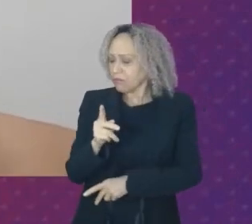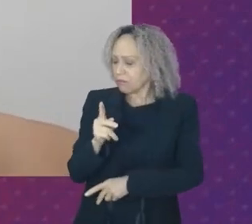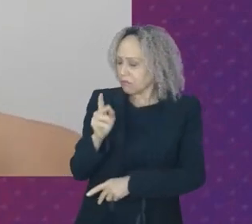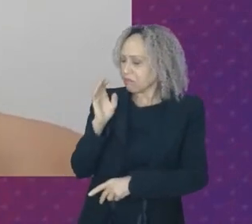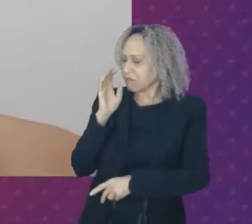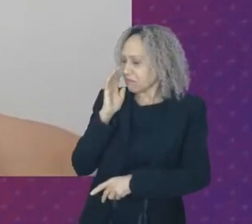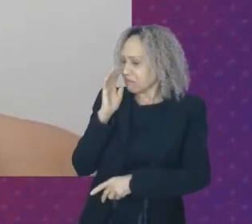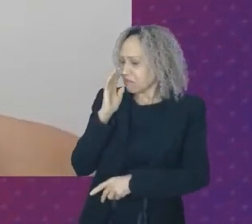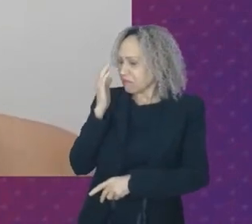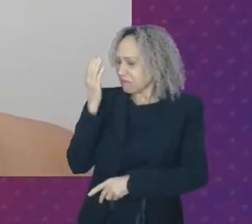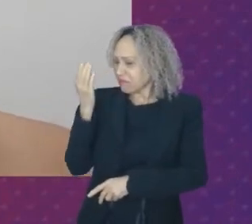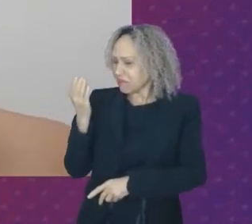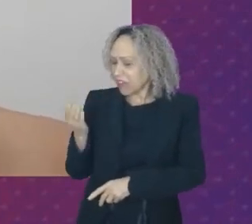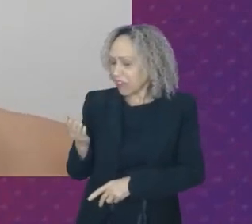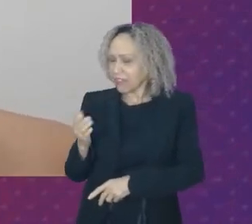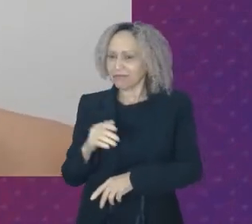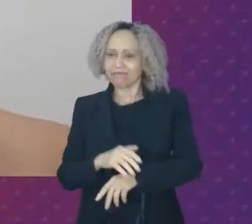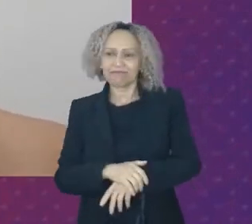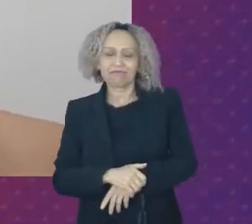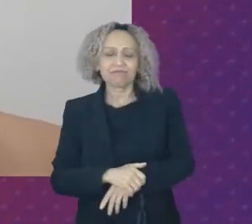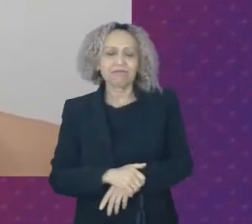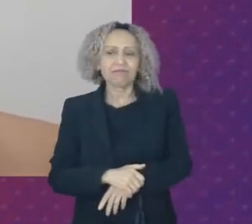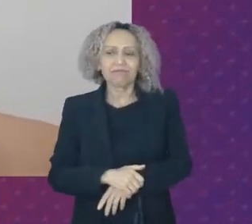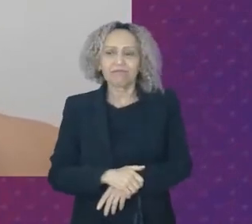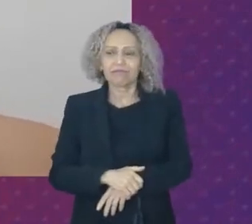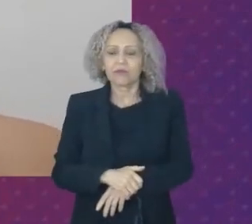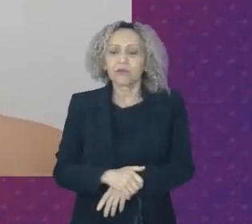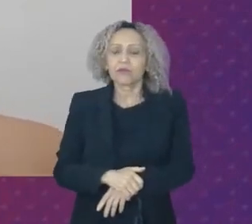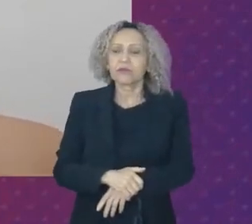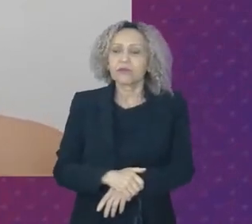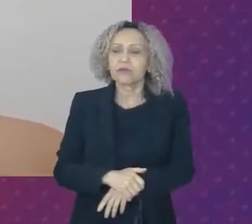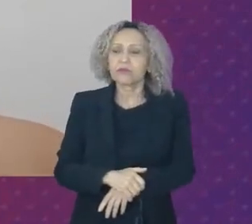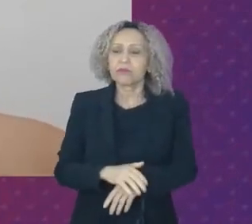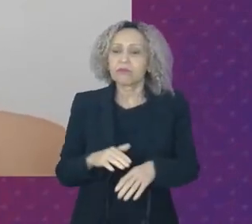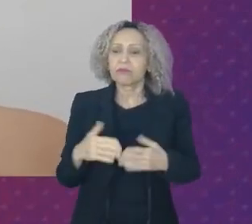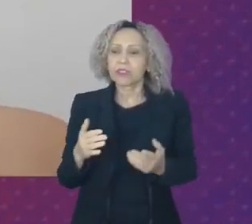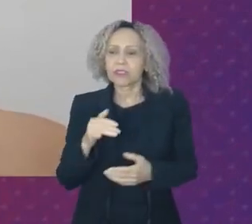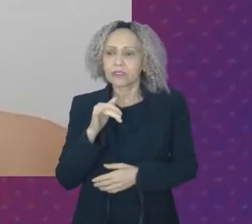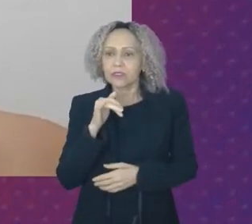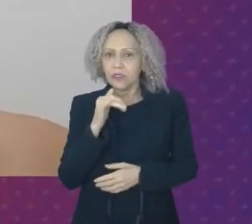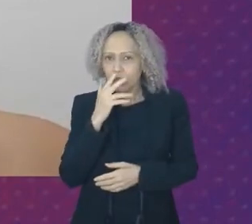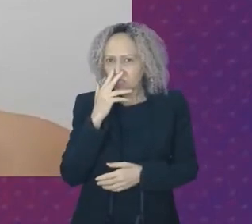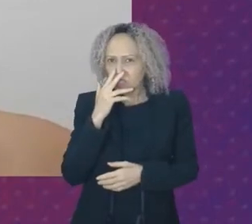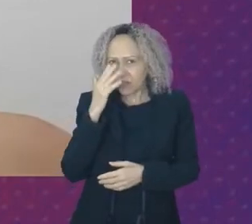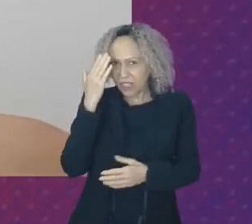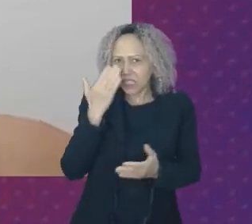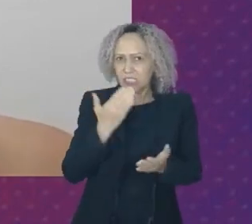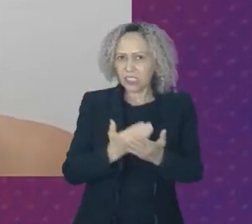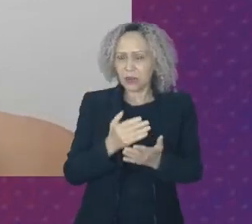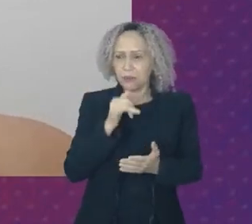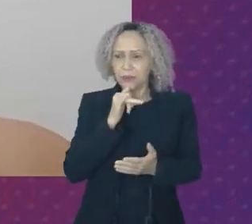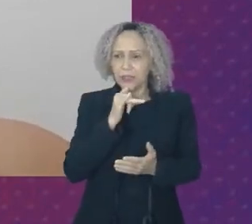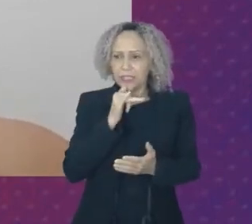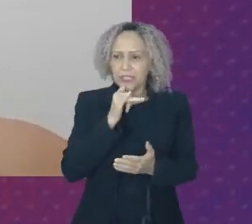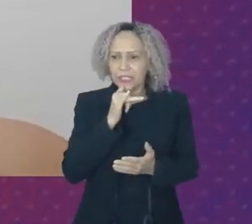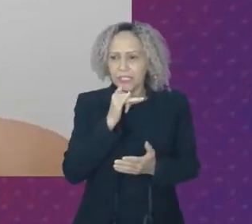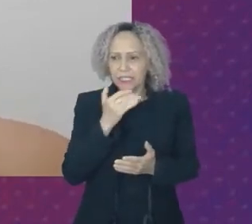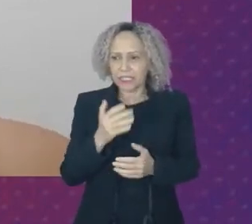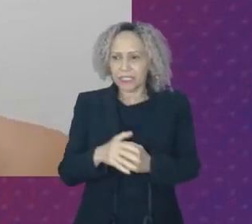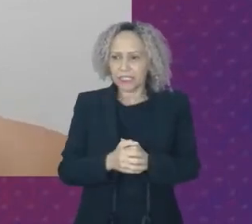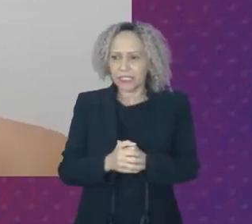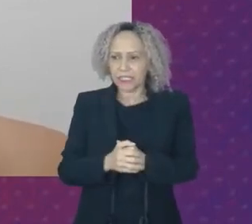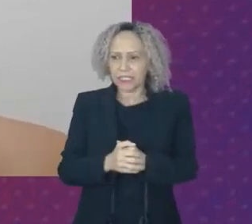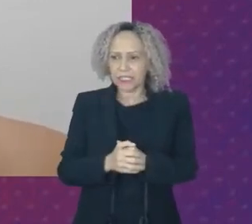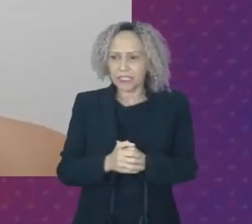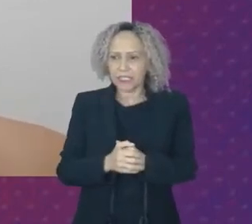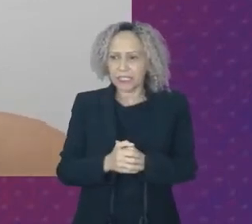e acredito que o Boulos tentou fazer um pouco isso ali em 2018 também, quando ele fazia aquelas olhadinhas de